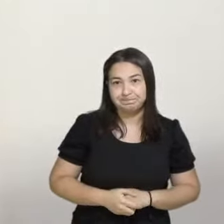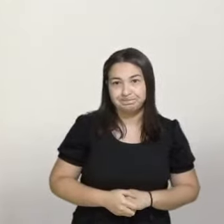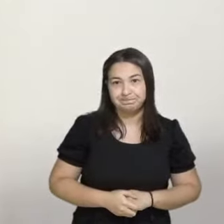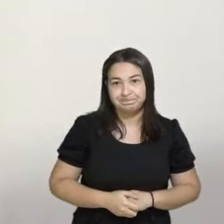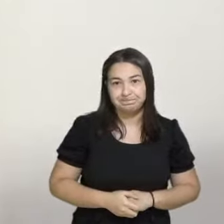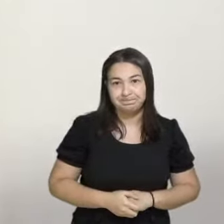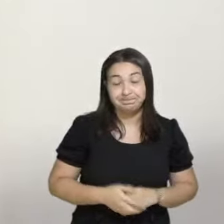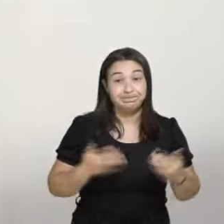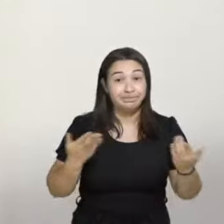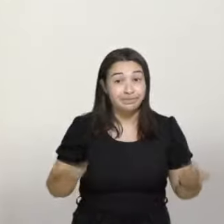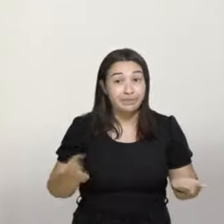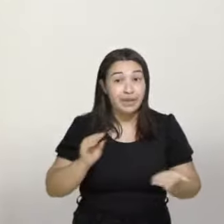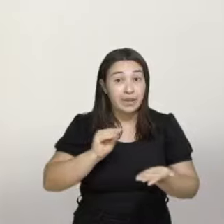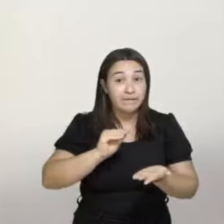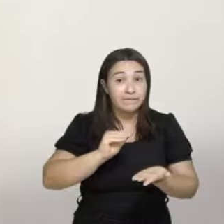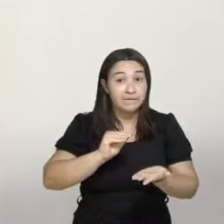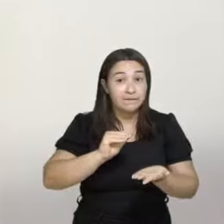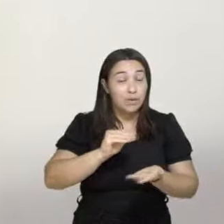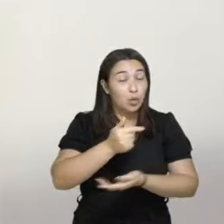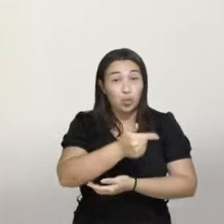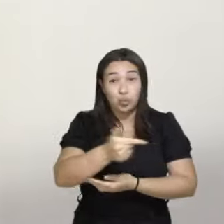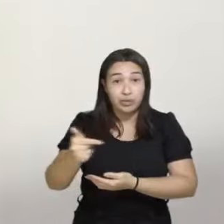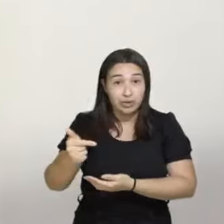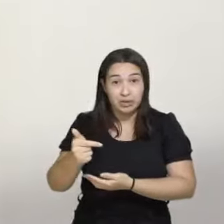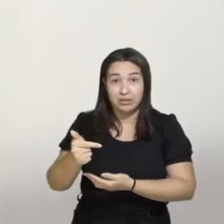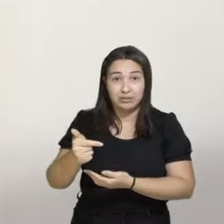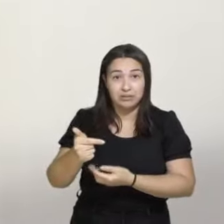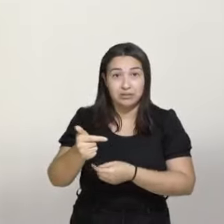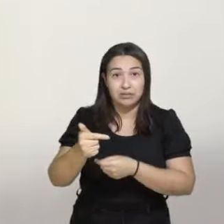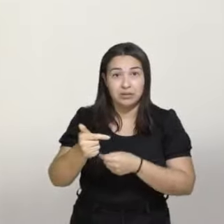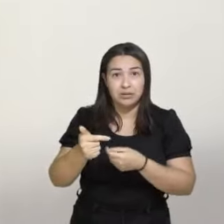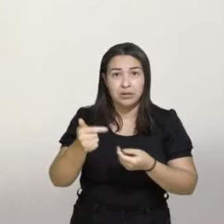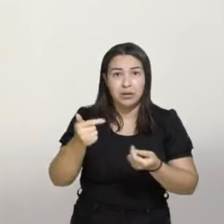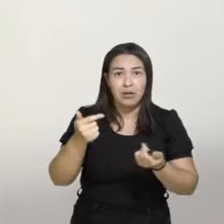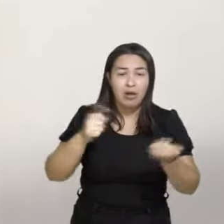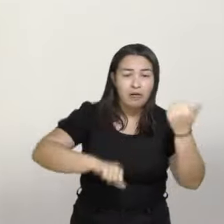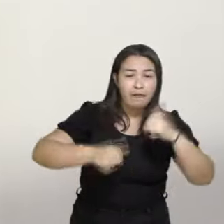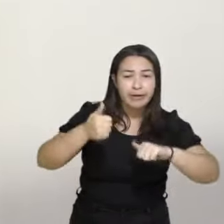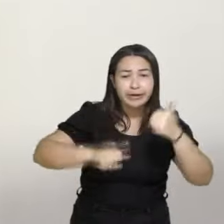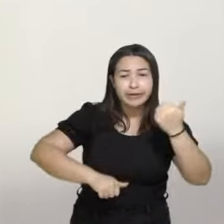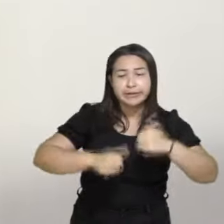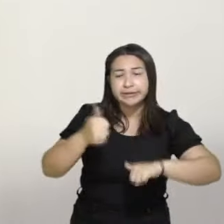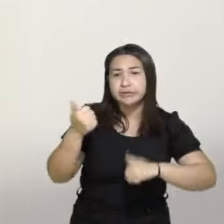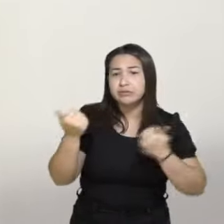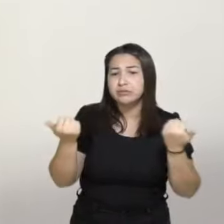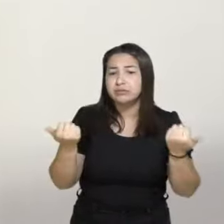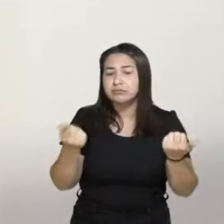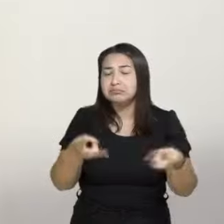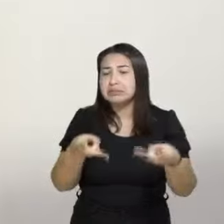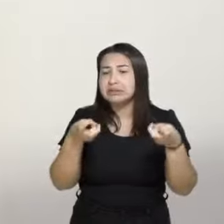Diante da ausência de instrumentos e mecanismos para a gente medir os impactos